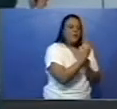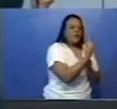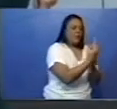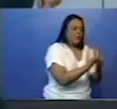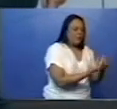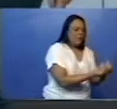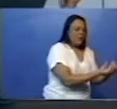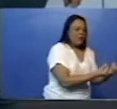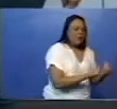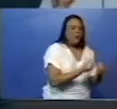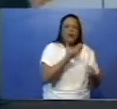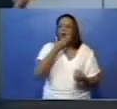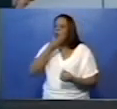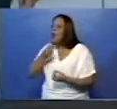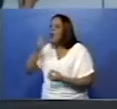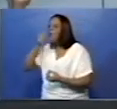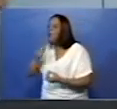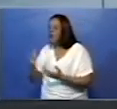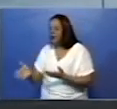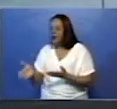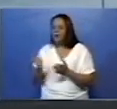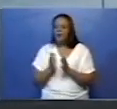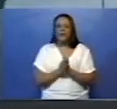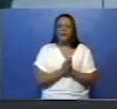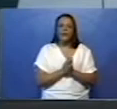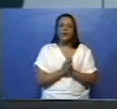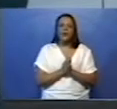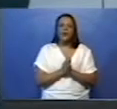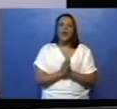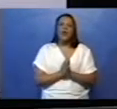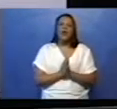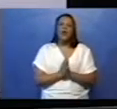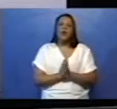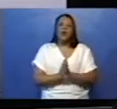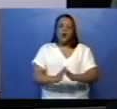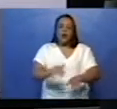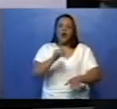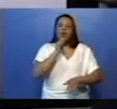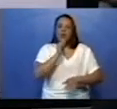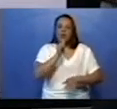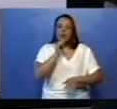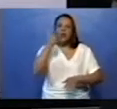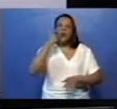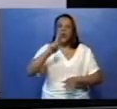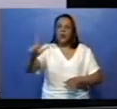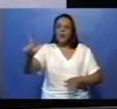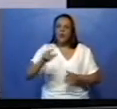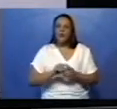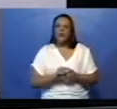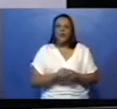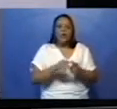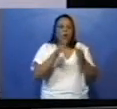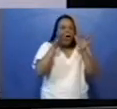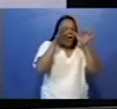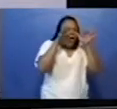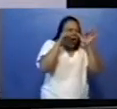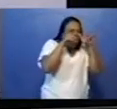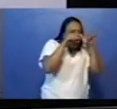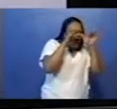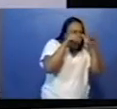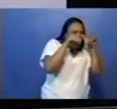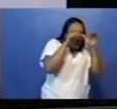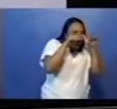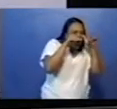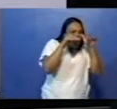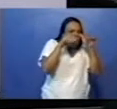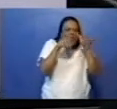singular e plural. Vamos lá para mais um exemplo do nosso texto. Emília fez